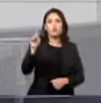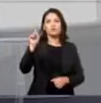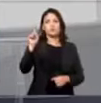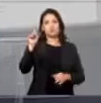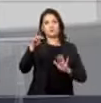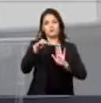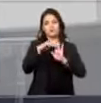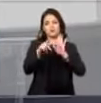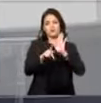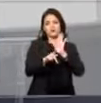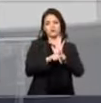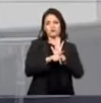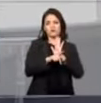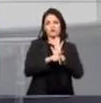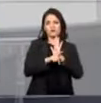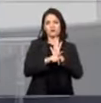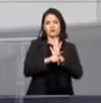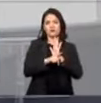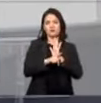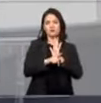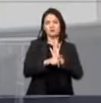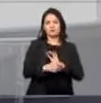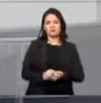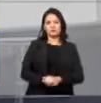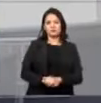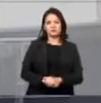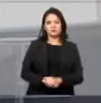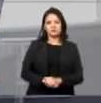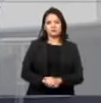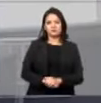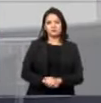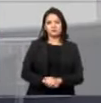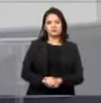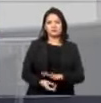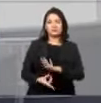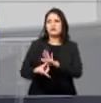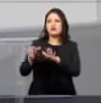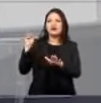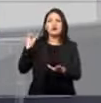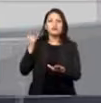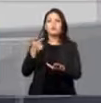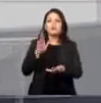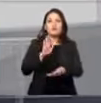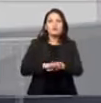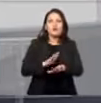que não tinha tempo, prazo para ser votada.